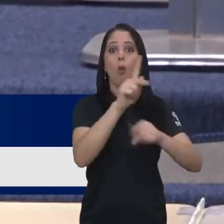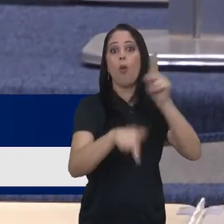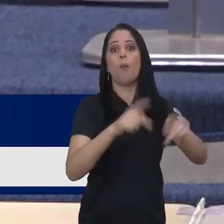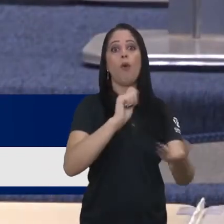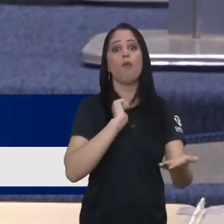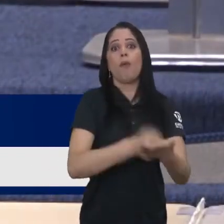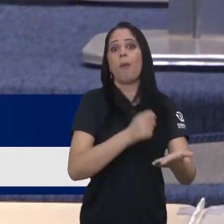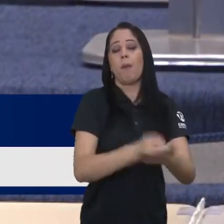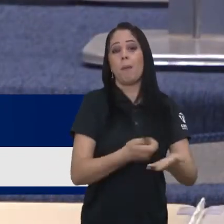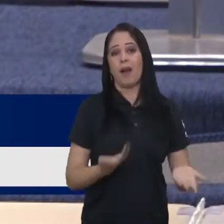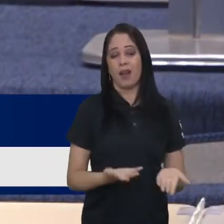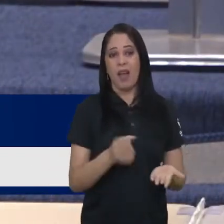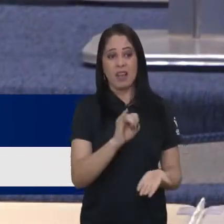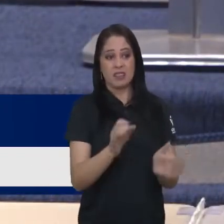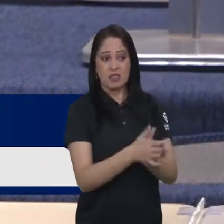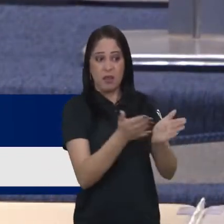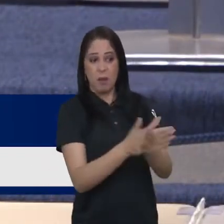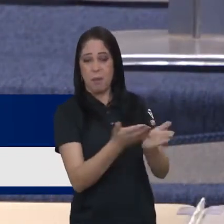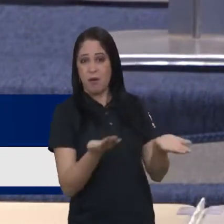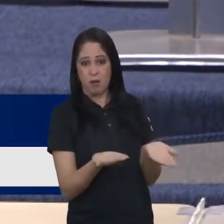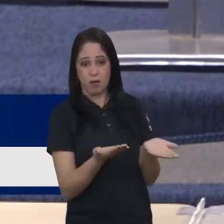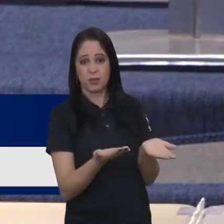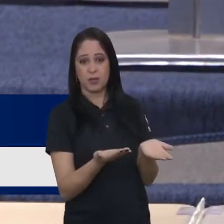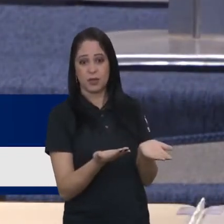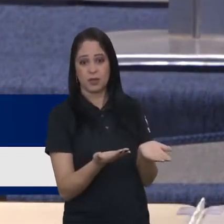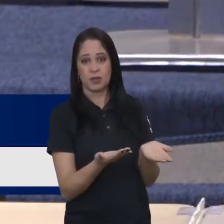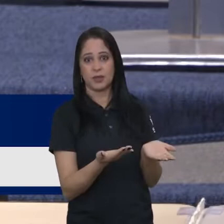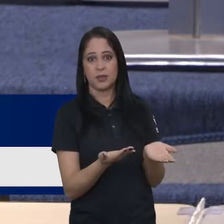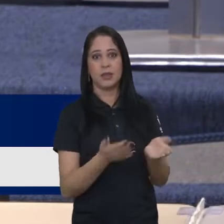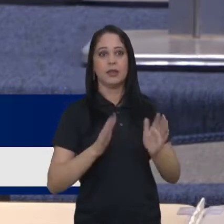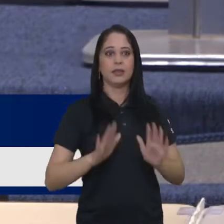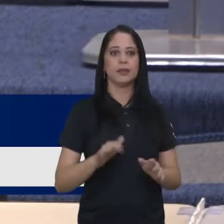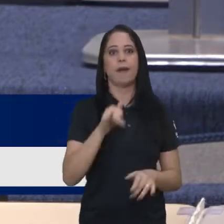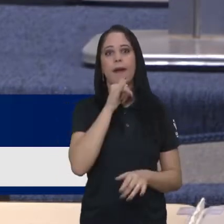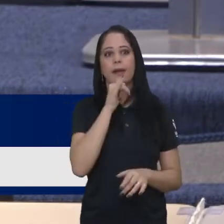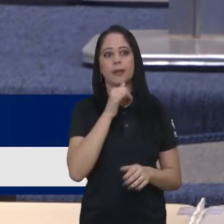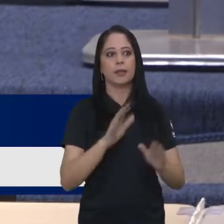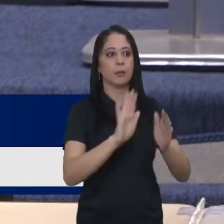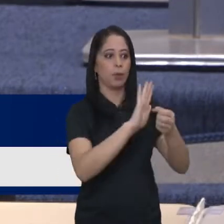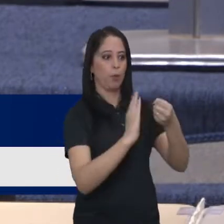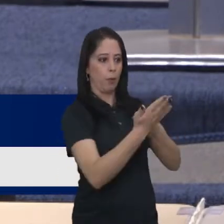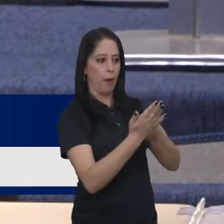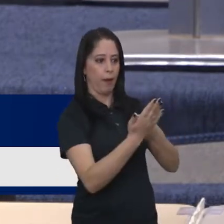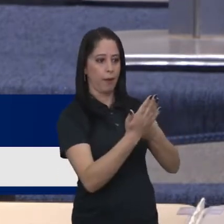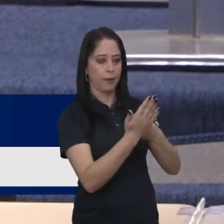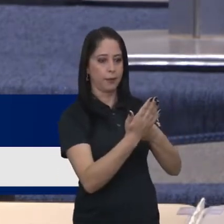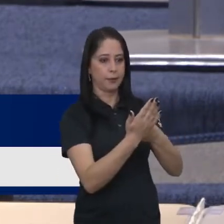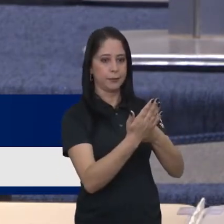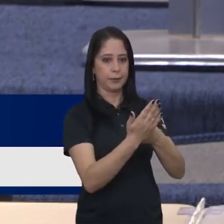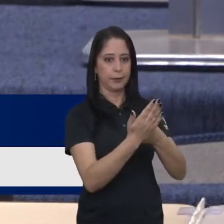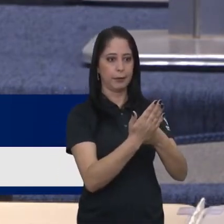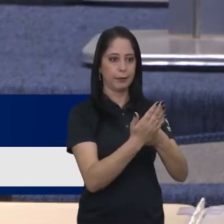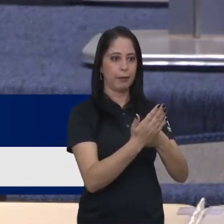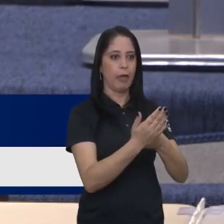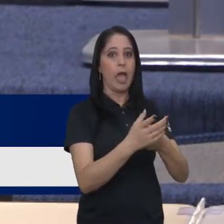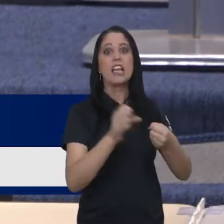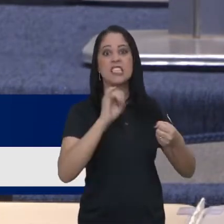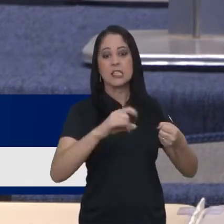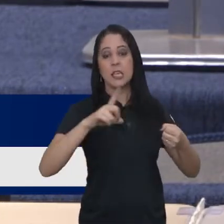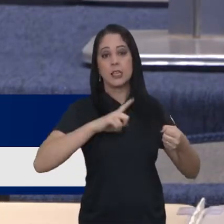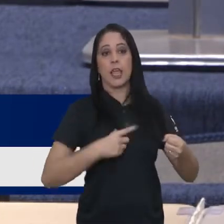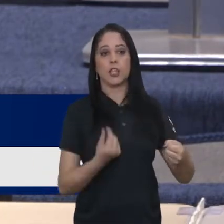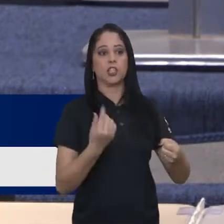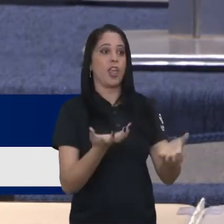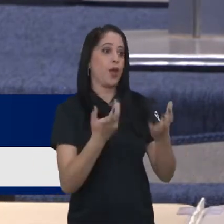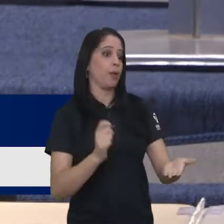É impossível, ainda mais os moradores pobres. E, obviamente, fica aquela divisão do bairro. Quem tem dinheiro quer pagar, mas não vai conseguir pagar tudo,